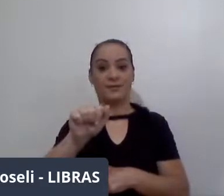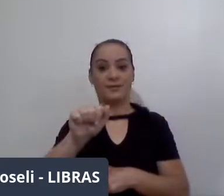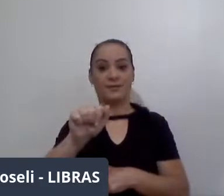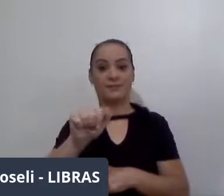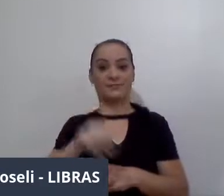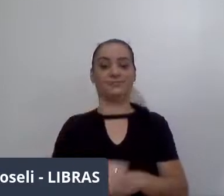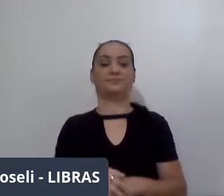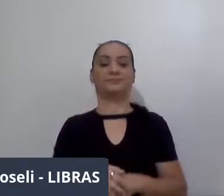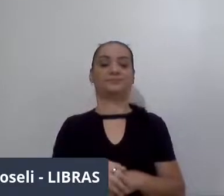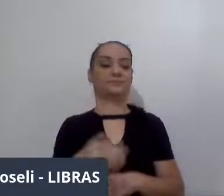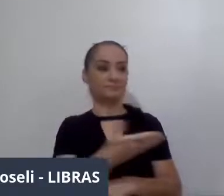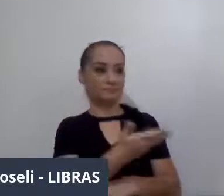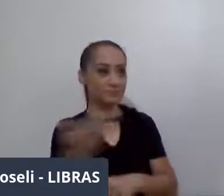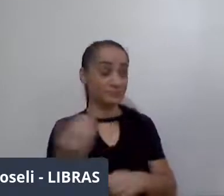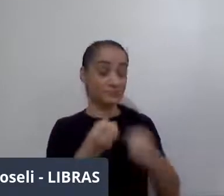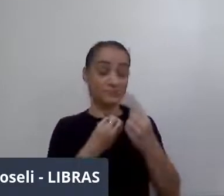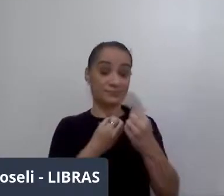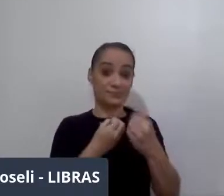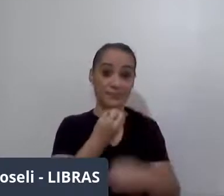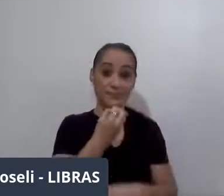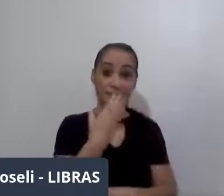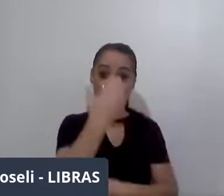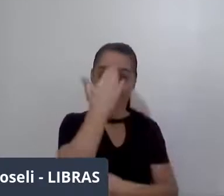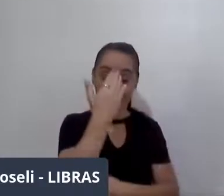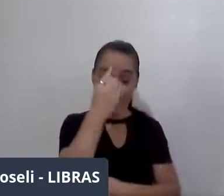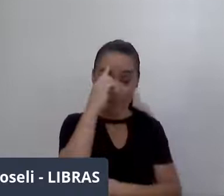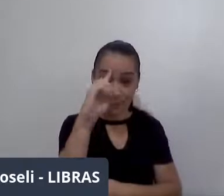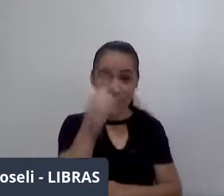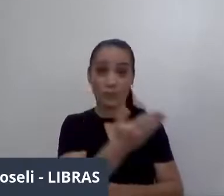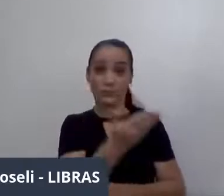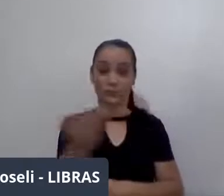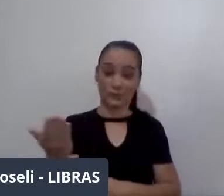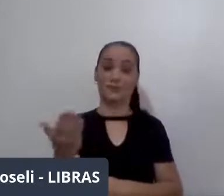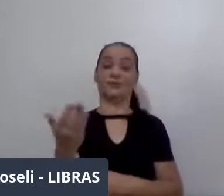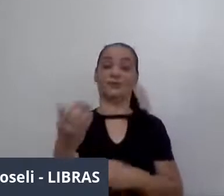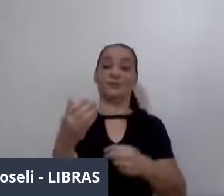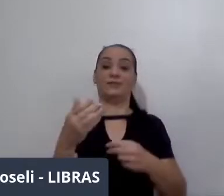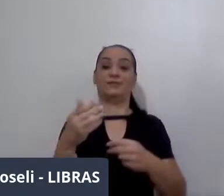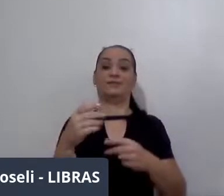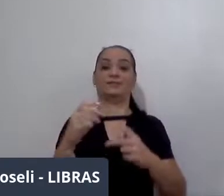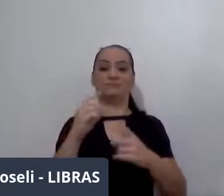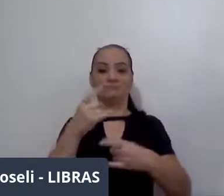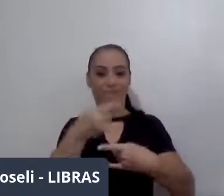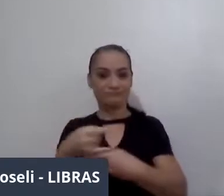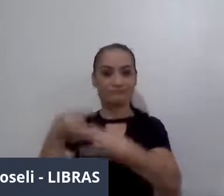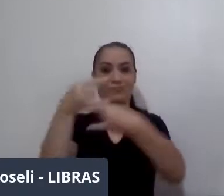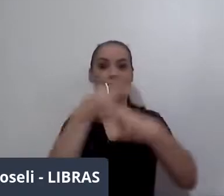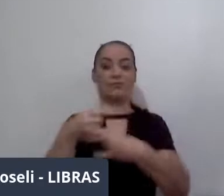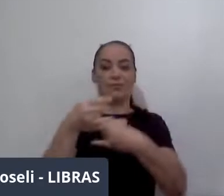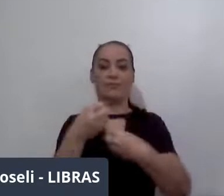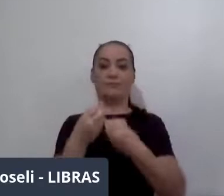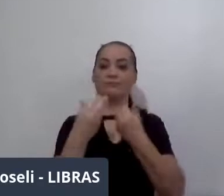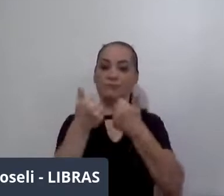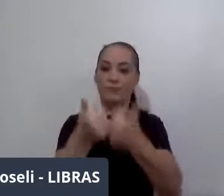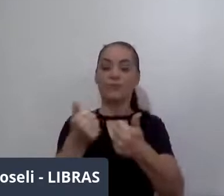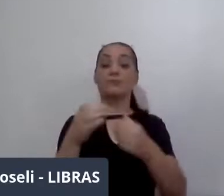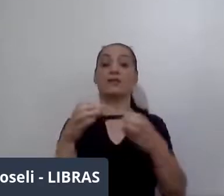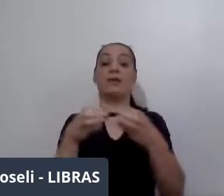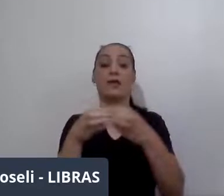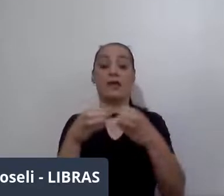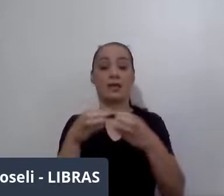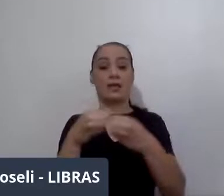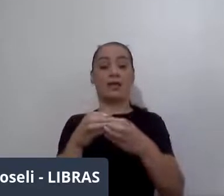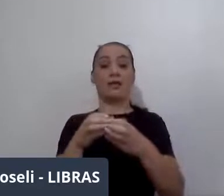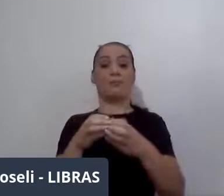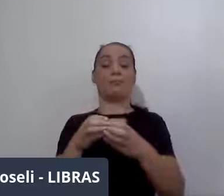Bom dia a todos. Quero aproveitar e saudar a mesa virtual aqui, a equipe da presidente Bruna Furlan, da